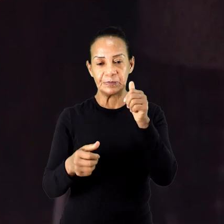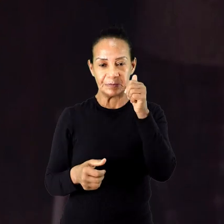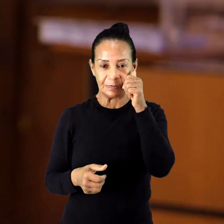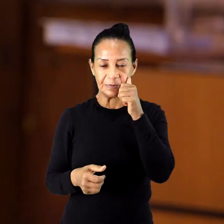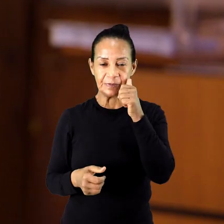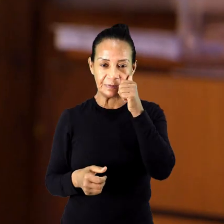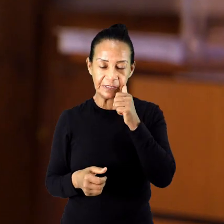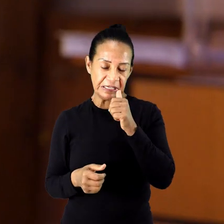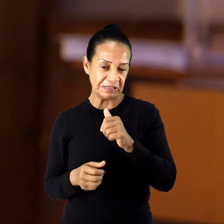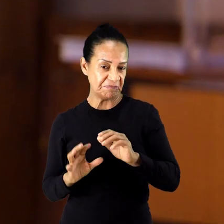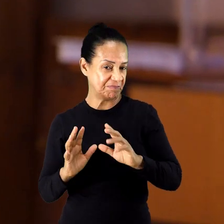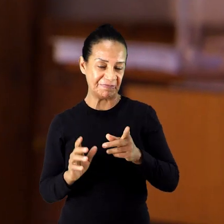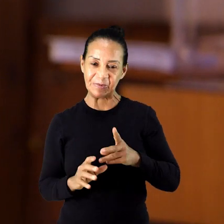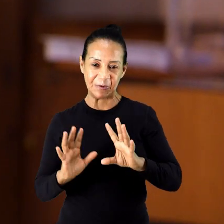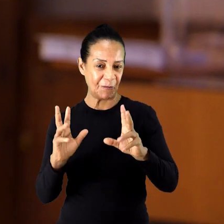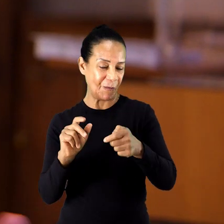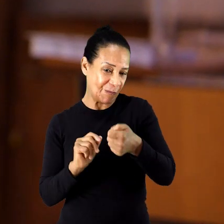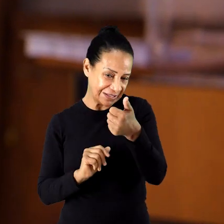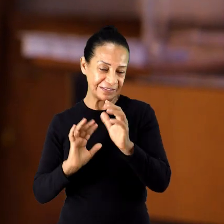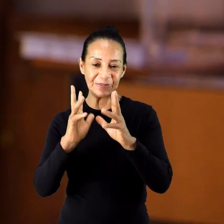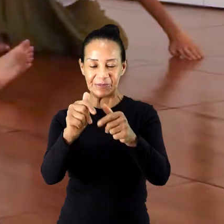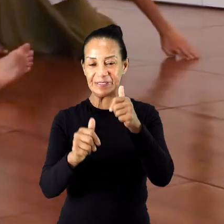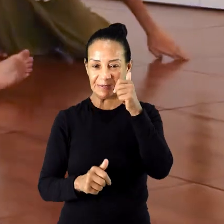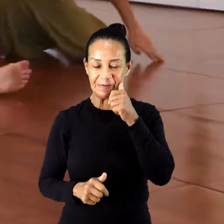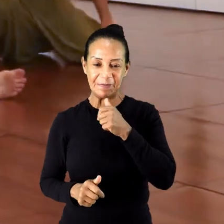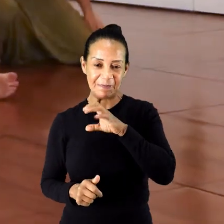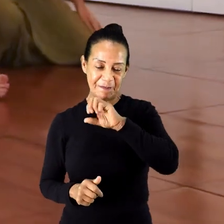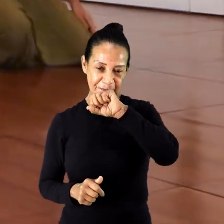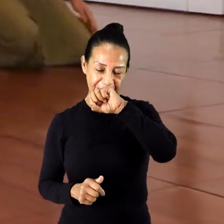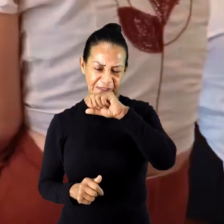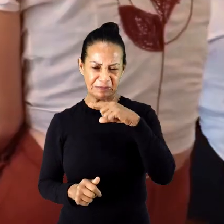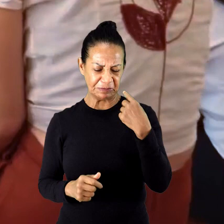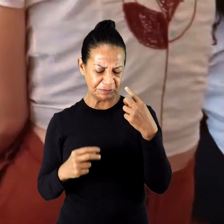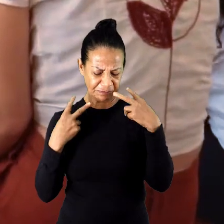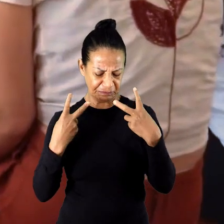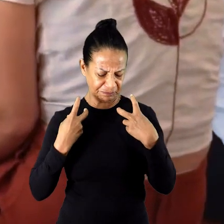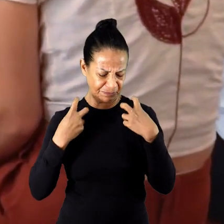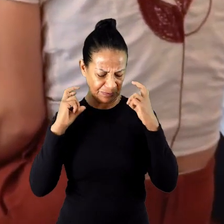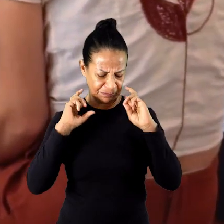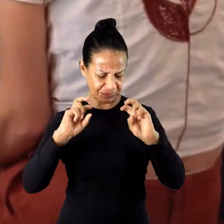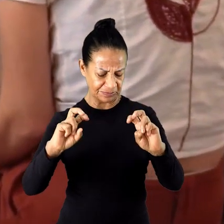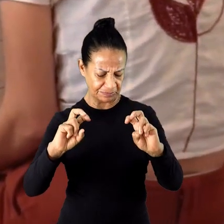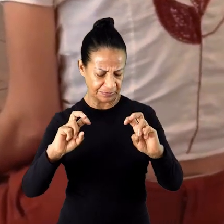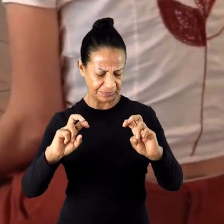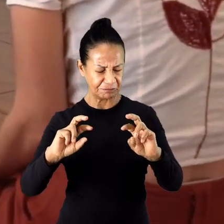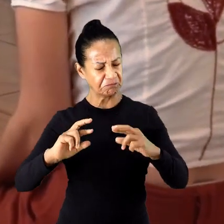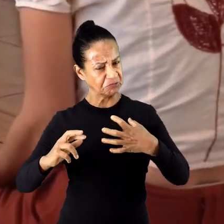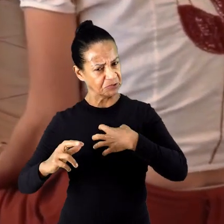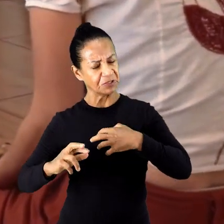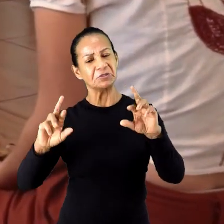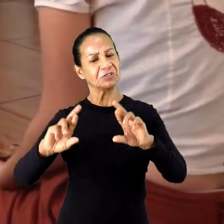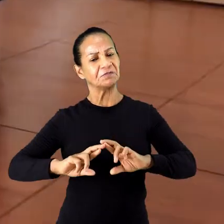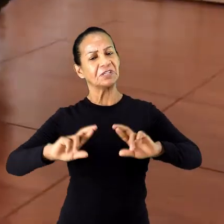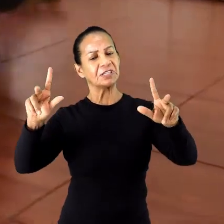de mulheres, em sua maioria mães. E nós tivemos que olhar para a gente de maneiras